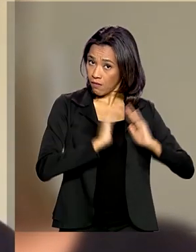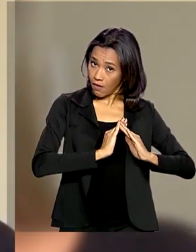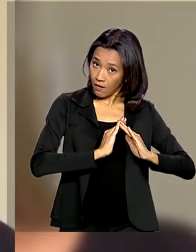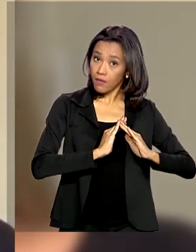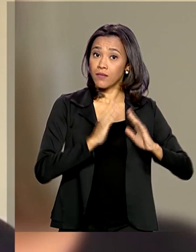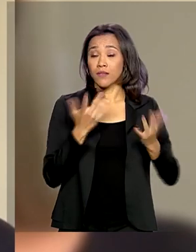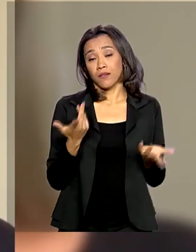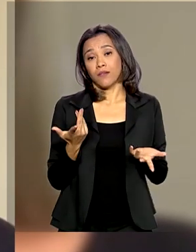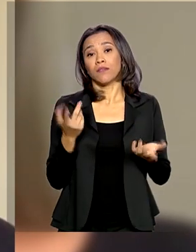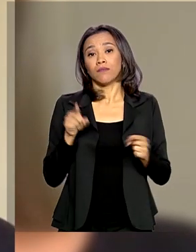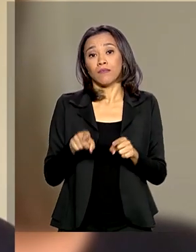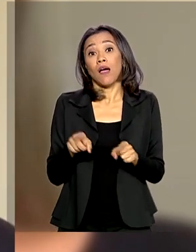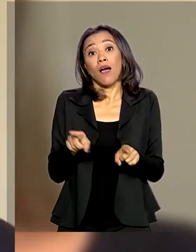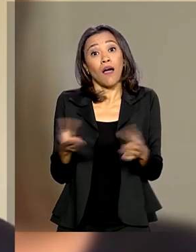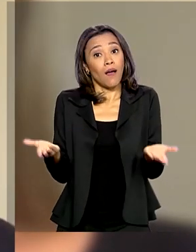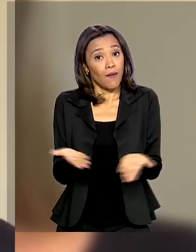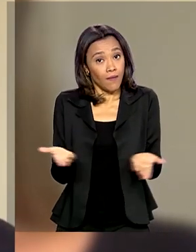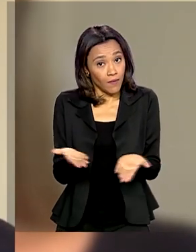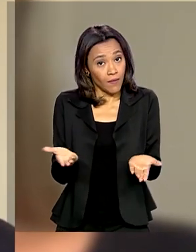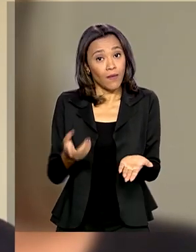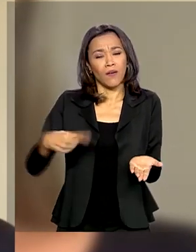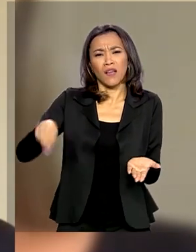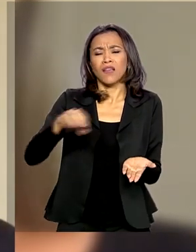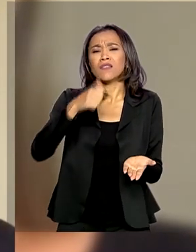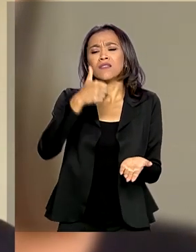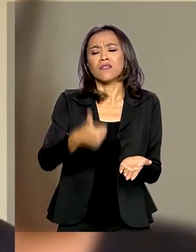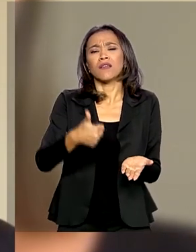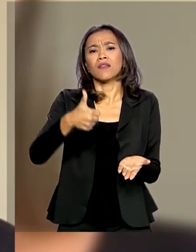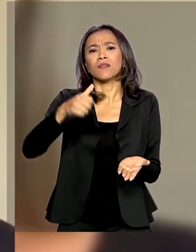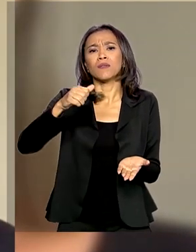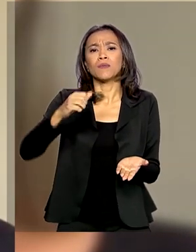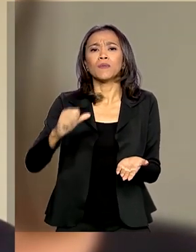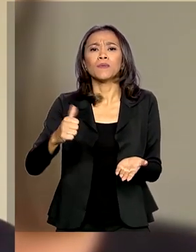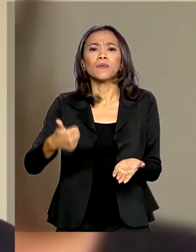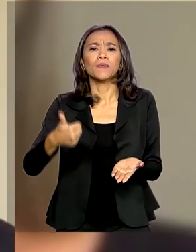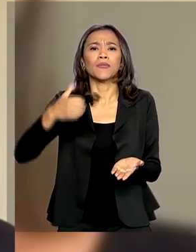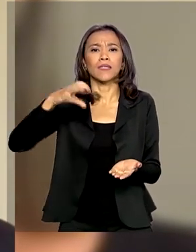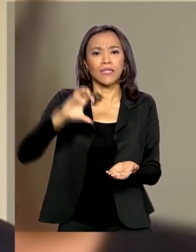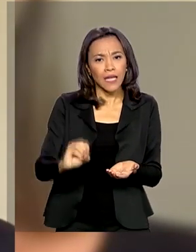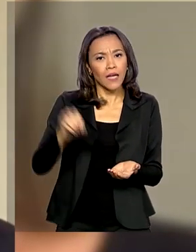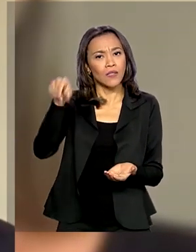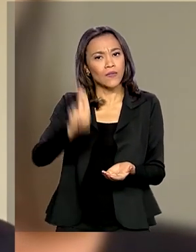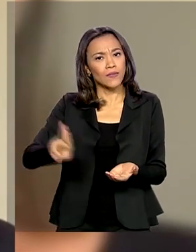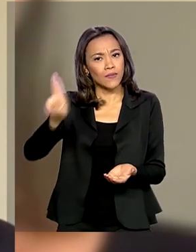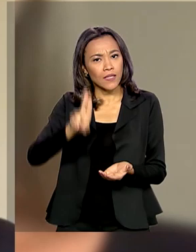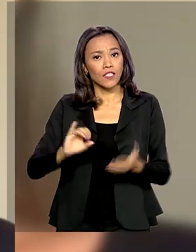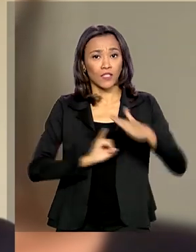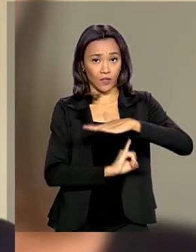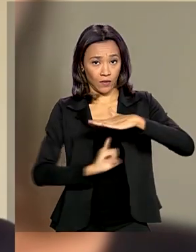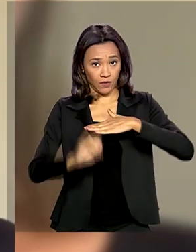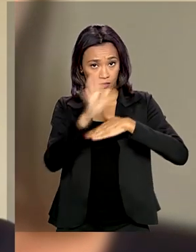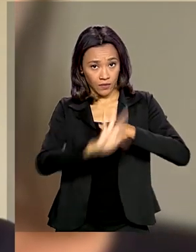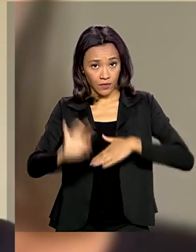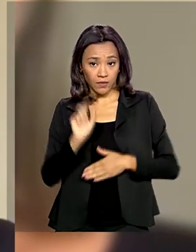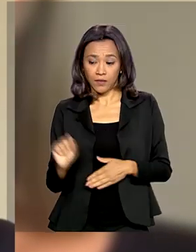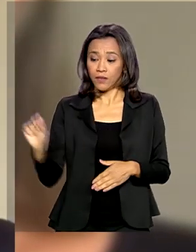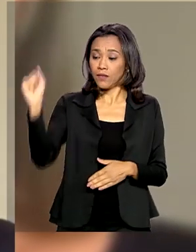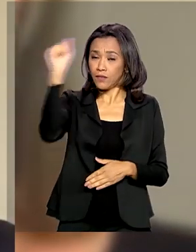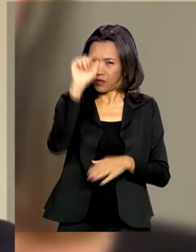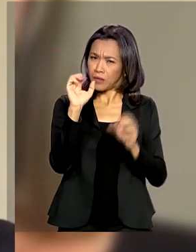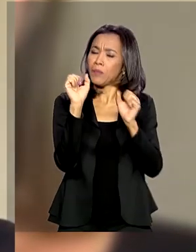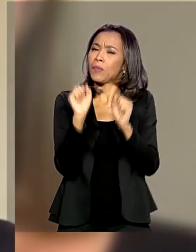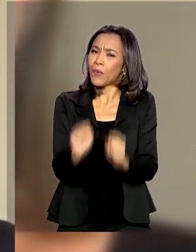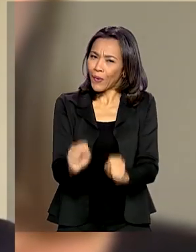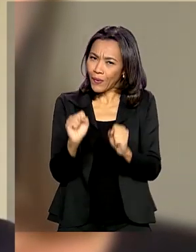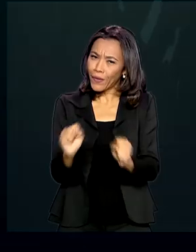conhecido, agora alunos de 110 universidades e institutos federais de educação também poderão estudar